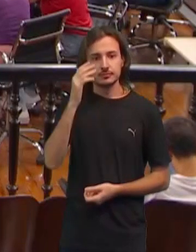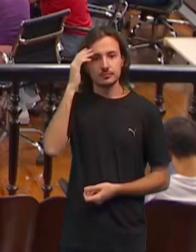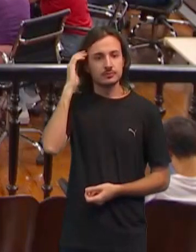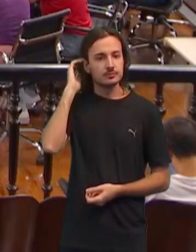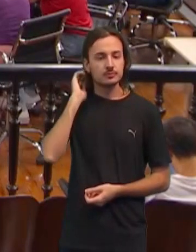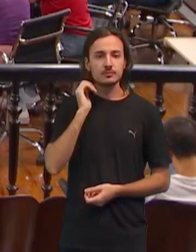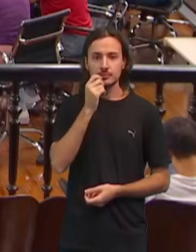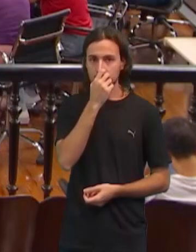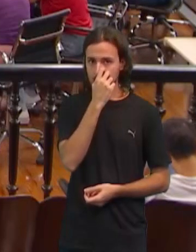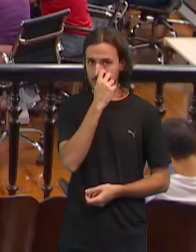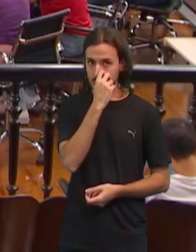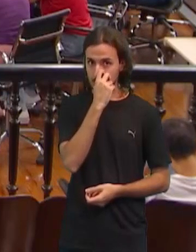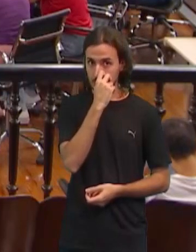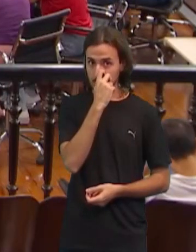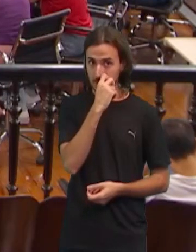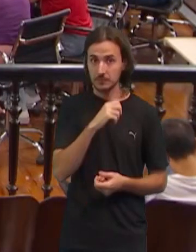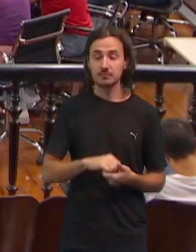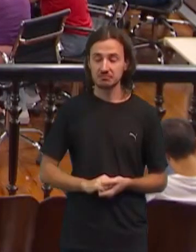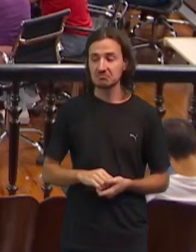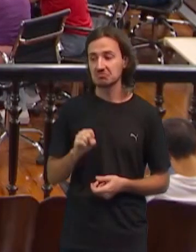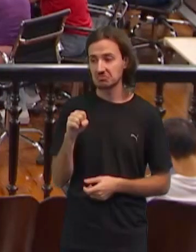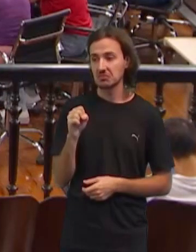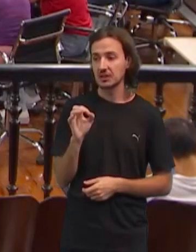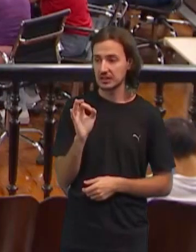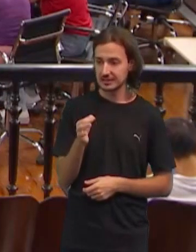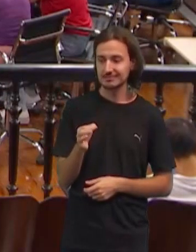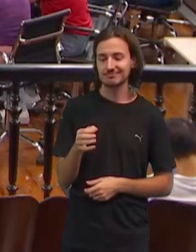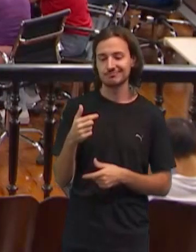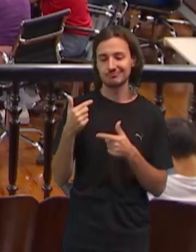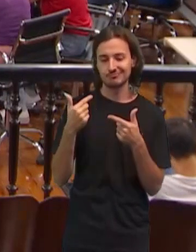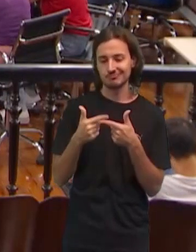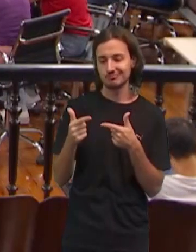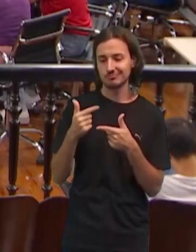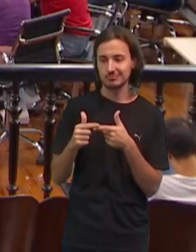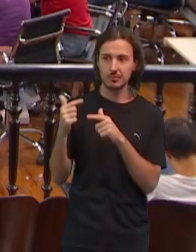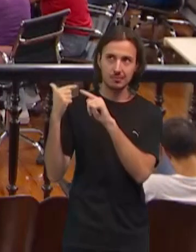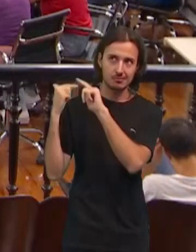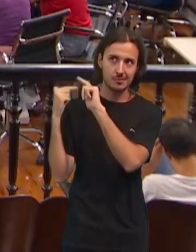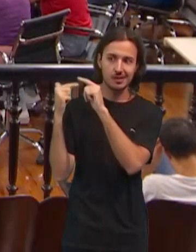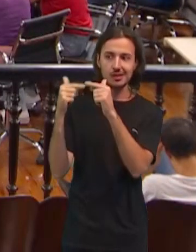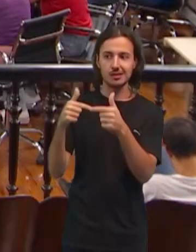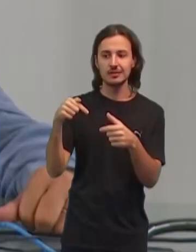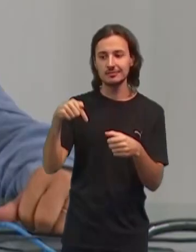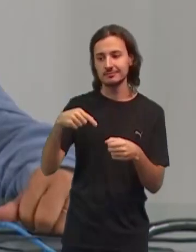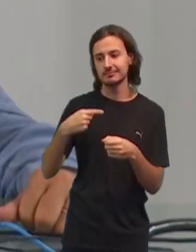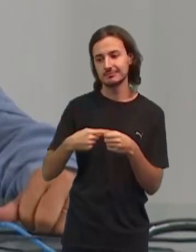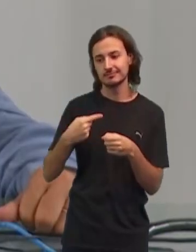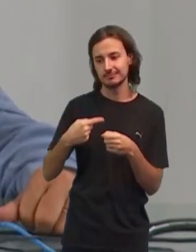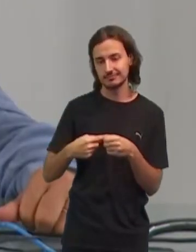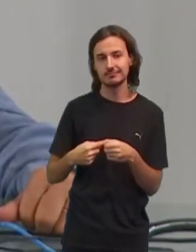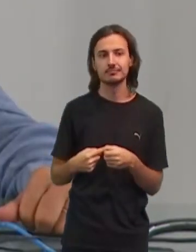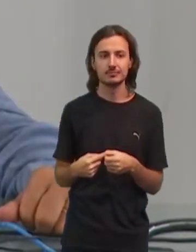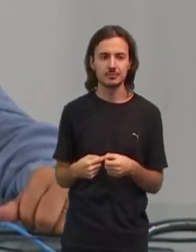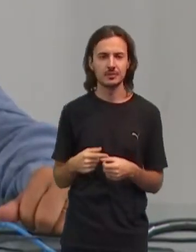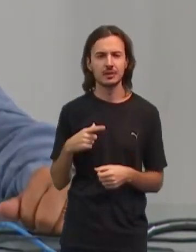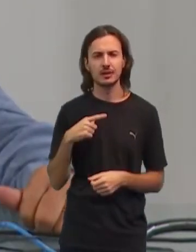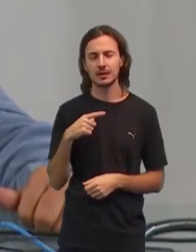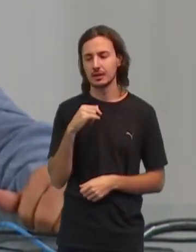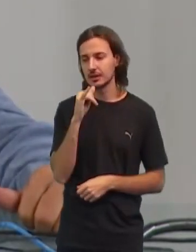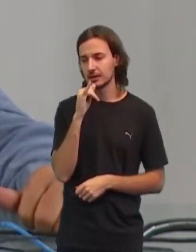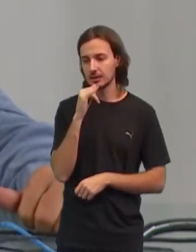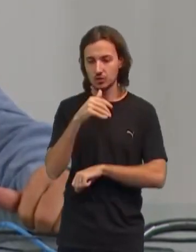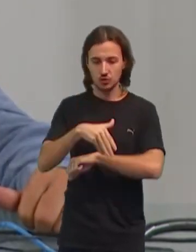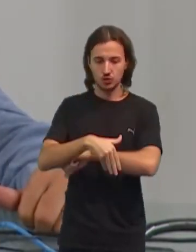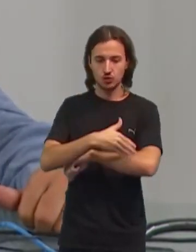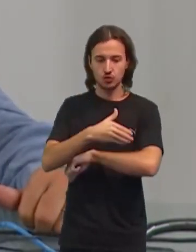realmente é um problema crônico aqui da nossa cidade com relação a essa parte de tombamento. Nós temos aqui na nossa, uma das principais avenidas da nossa cidade, que